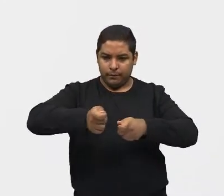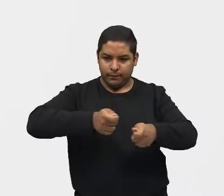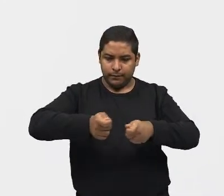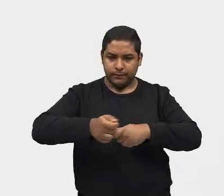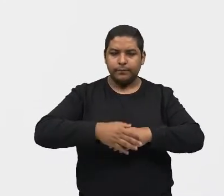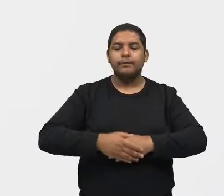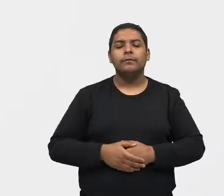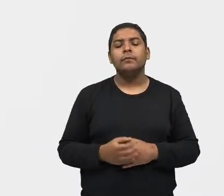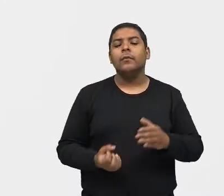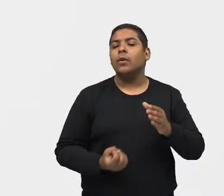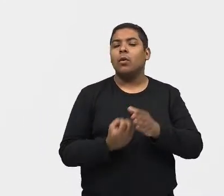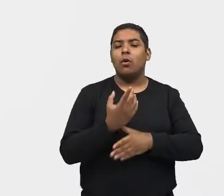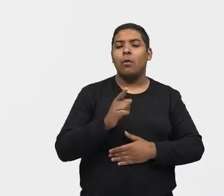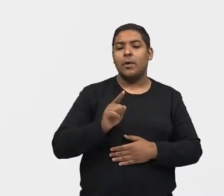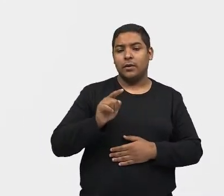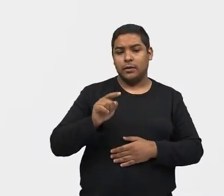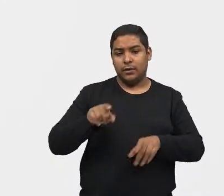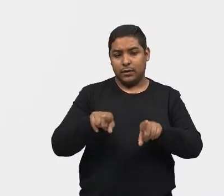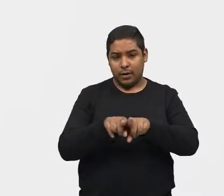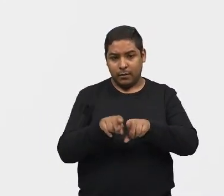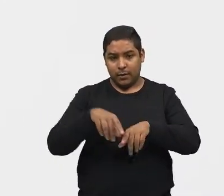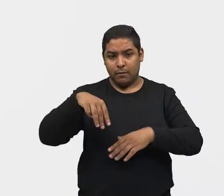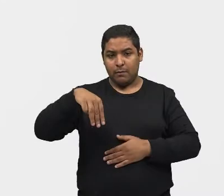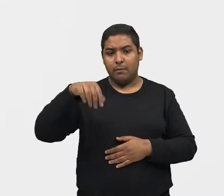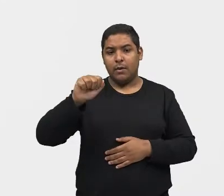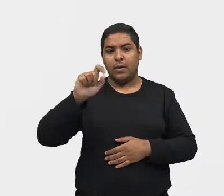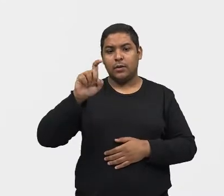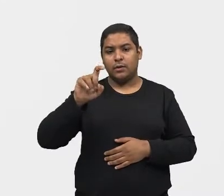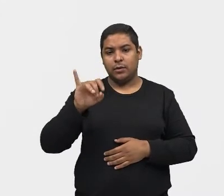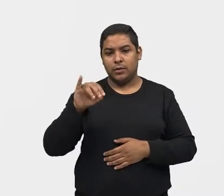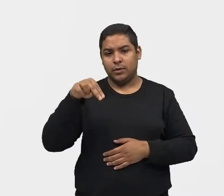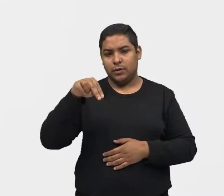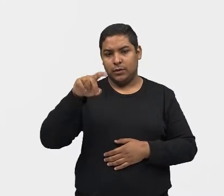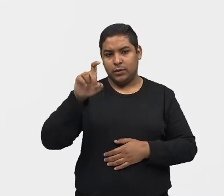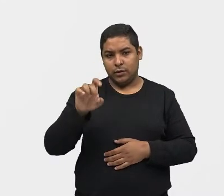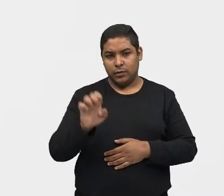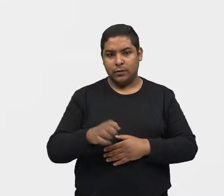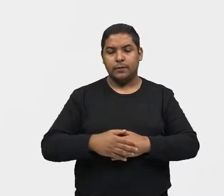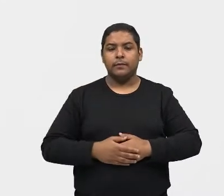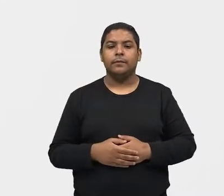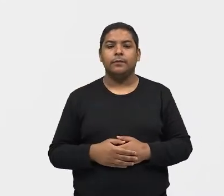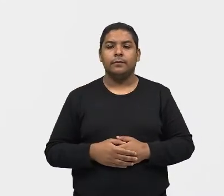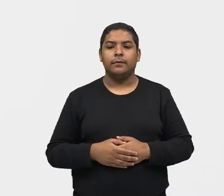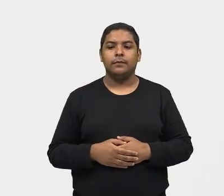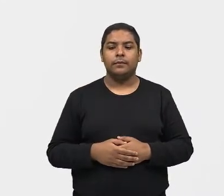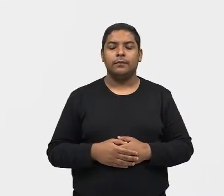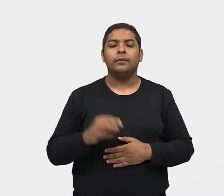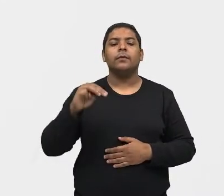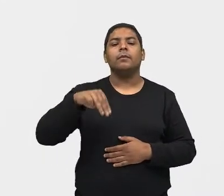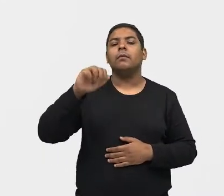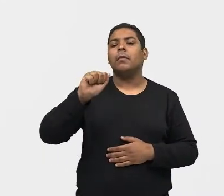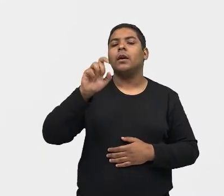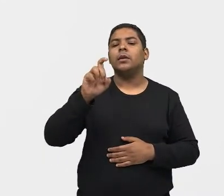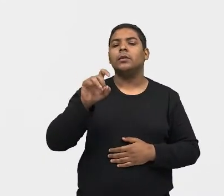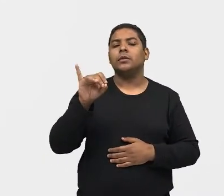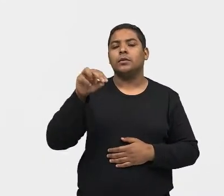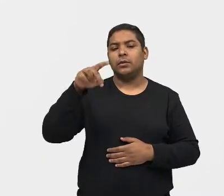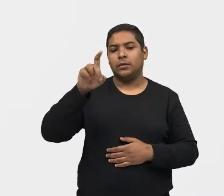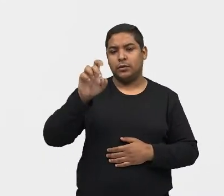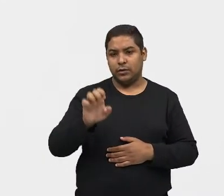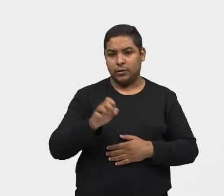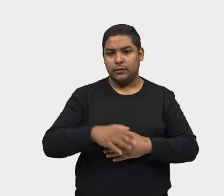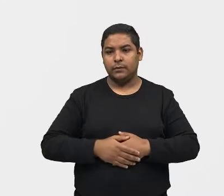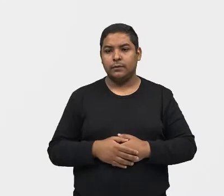com origem também aonde? No machixe, entre outros. Aí, continuando. O machixe, aí nós temos